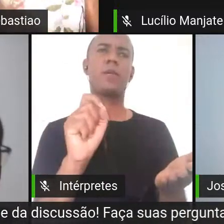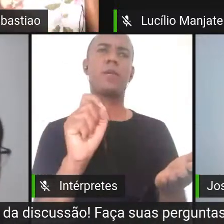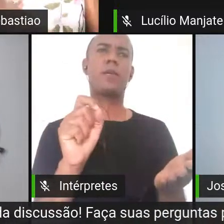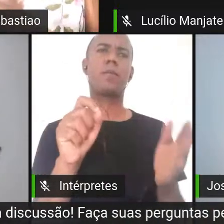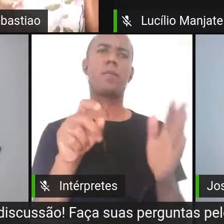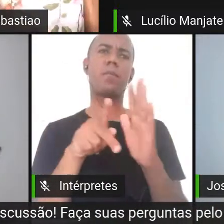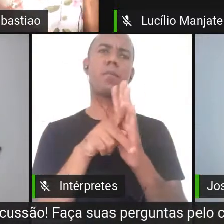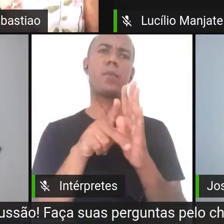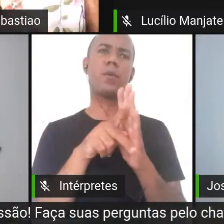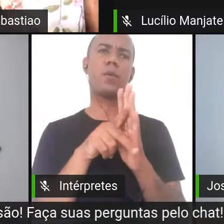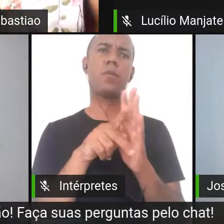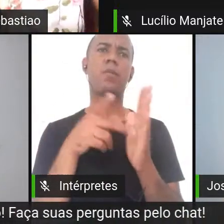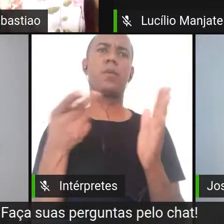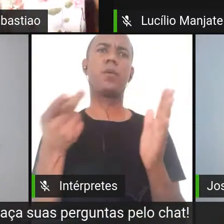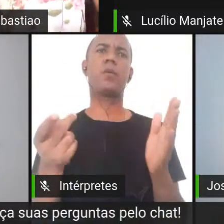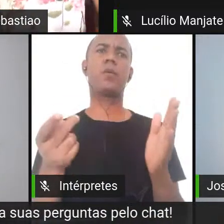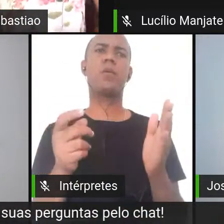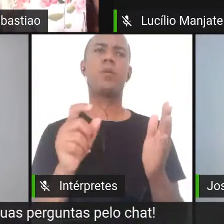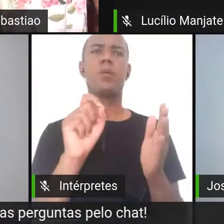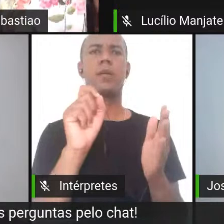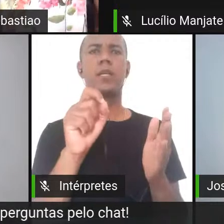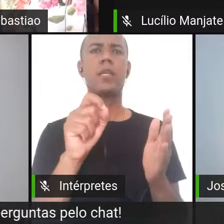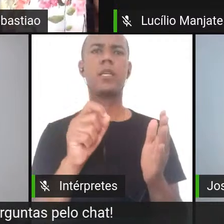que os miúdos tenham um ritmo